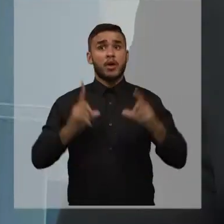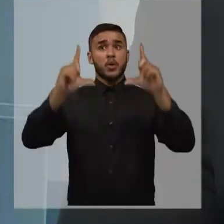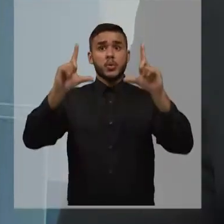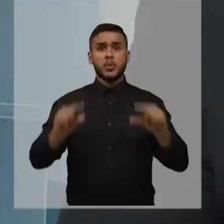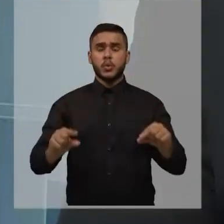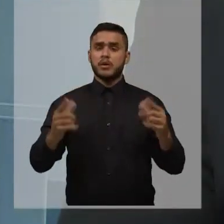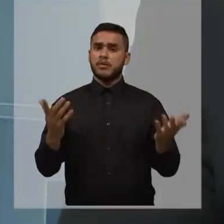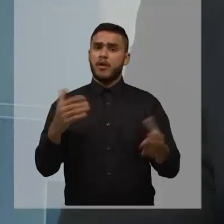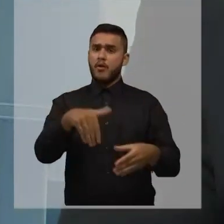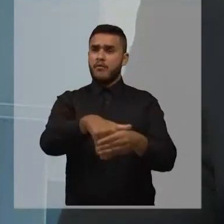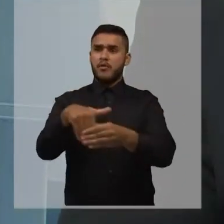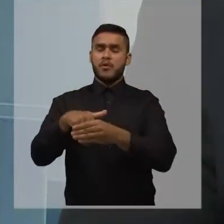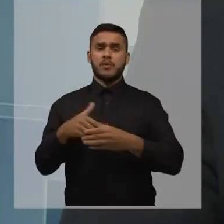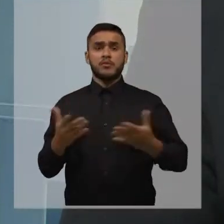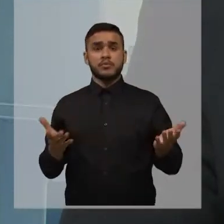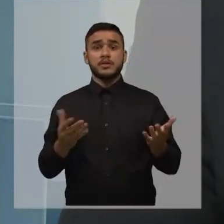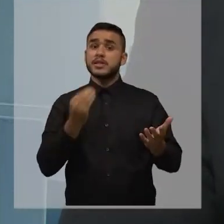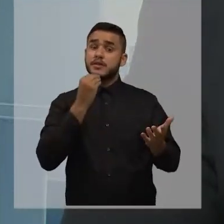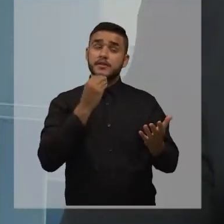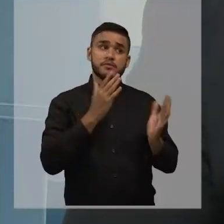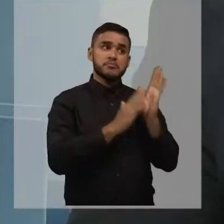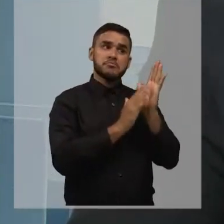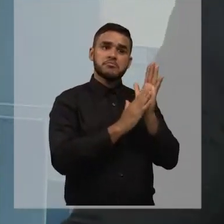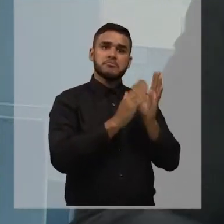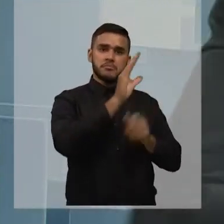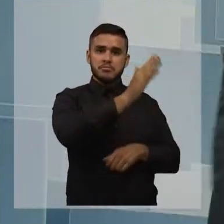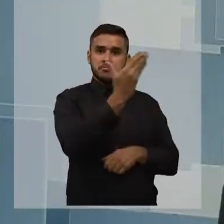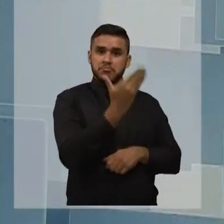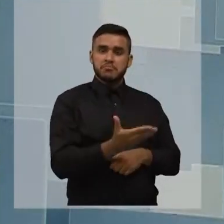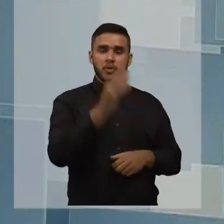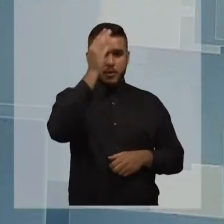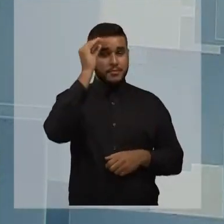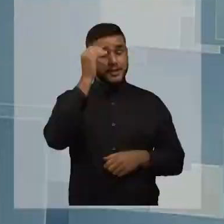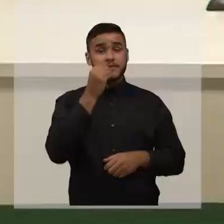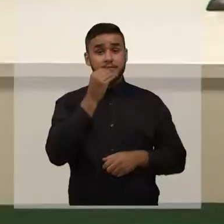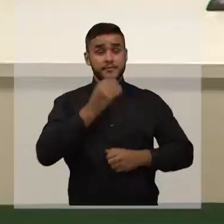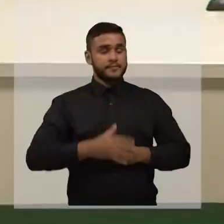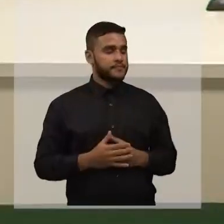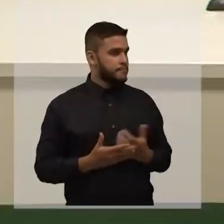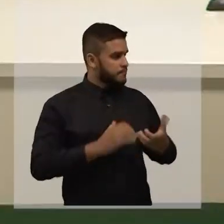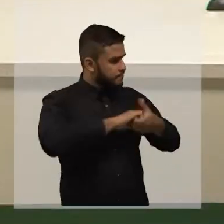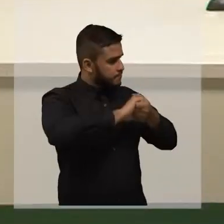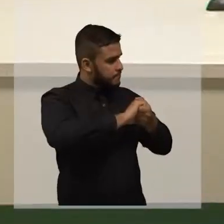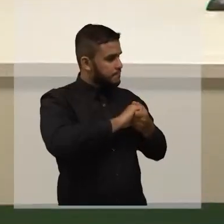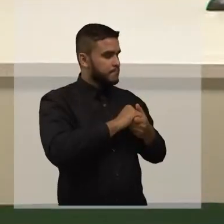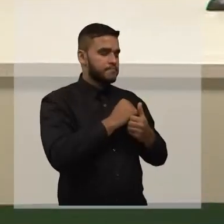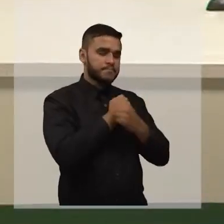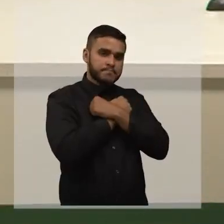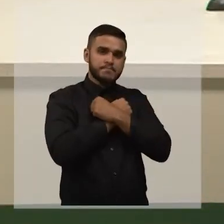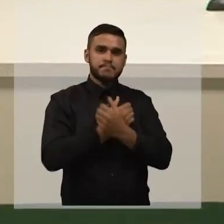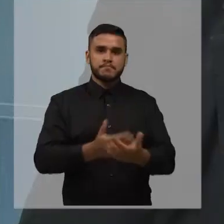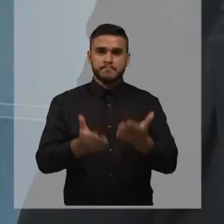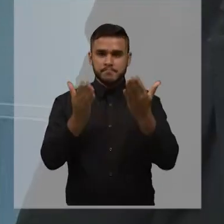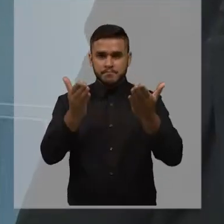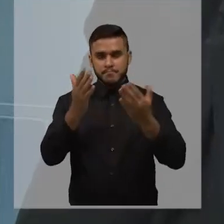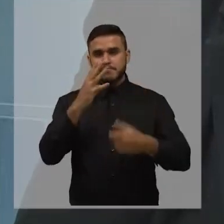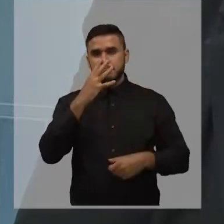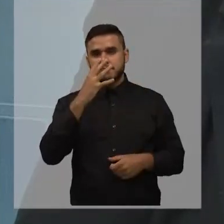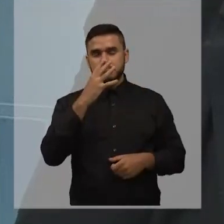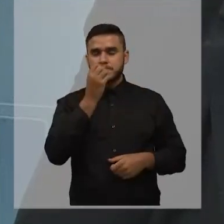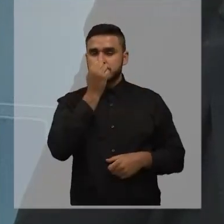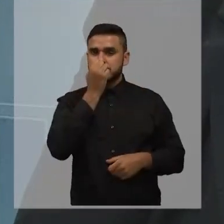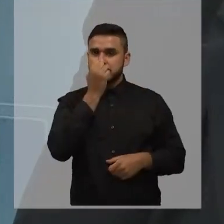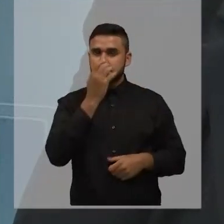de gestão do PT? Enalteça o governador do Ceará, Camilo Santana. Luiz, Carlinhos, eu agradeço um abraço, meu irmão. A você, assinante, obrigado